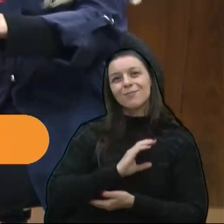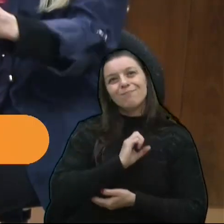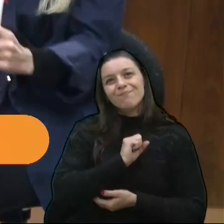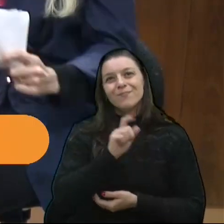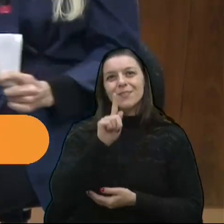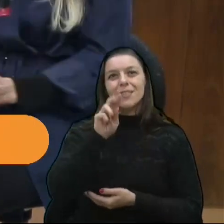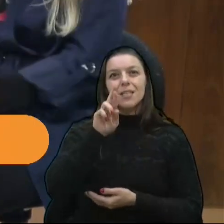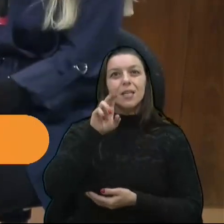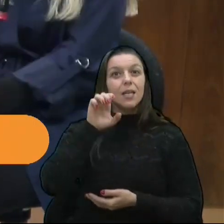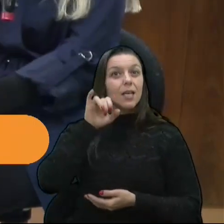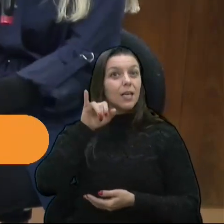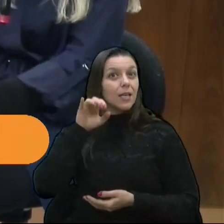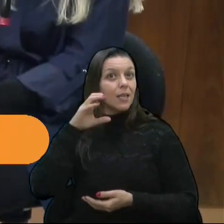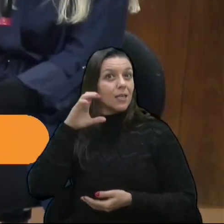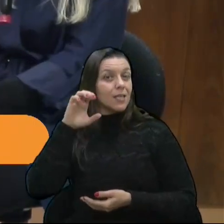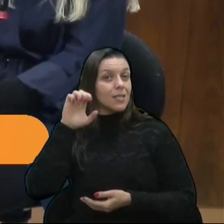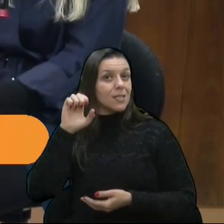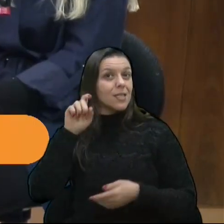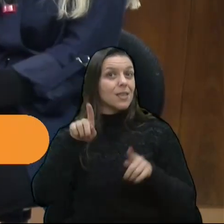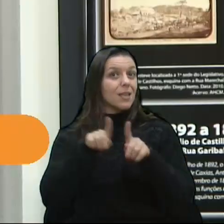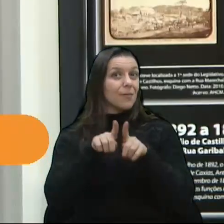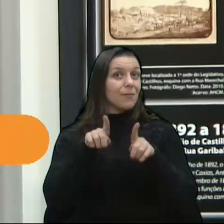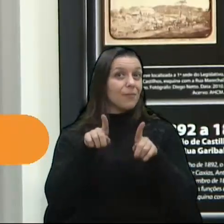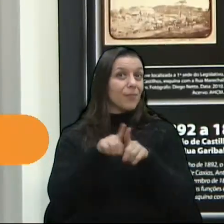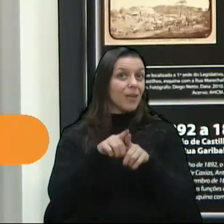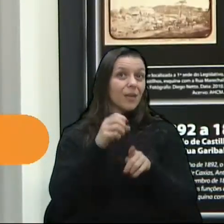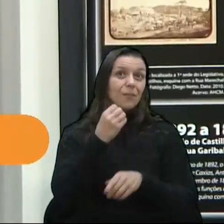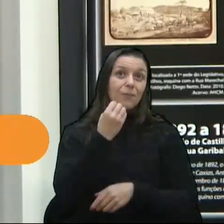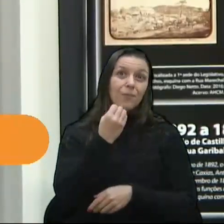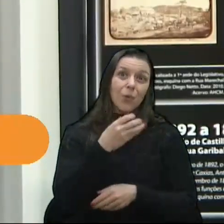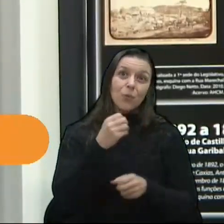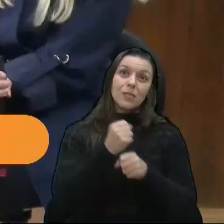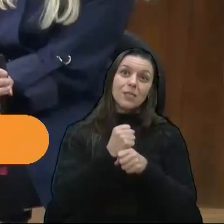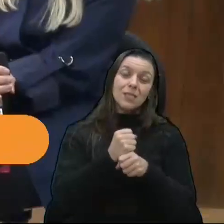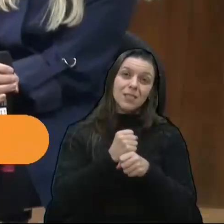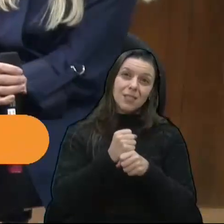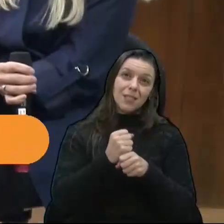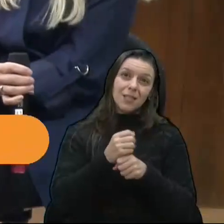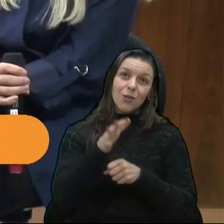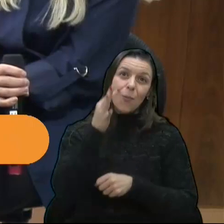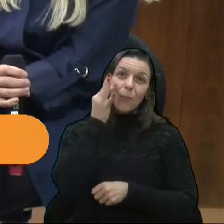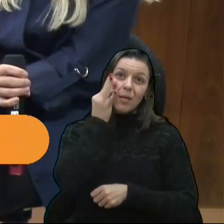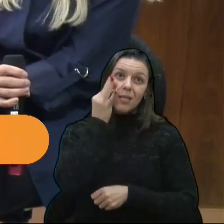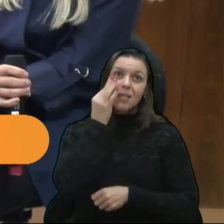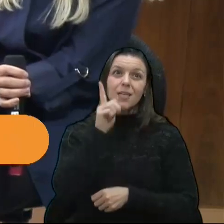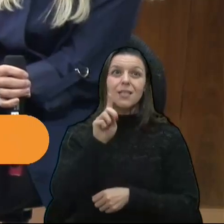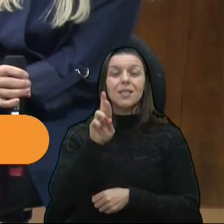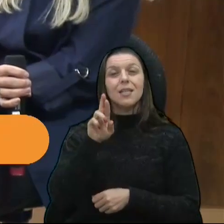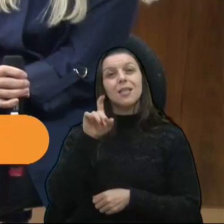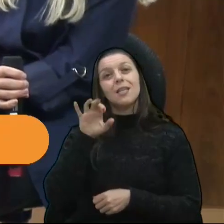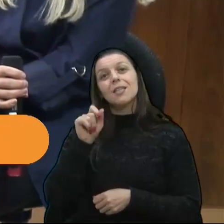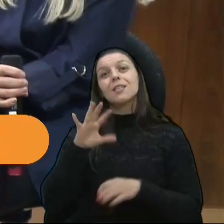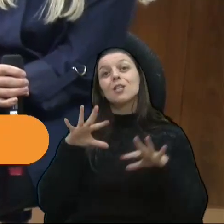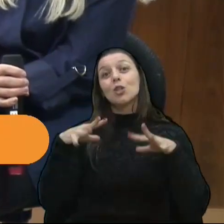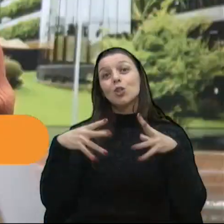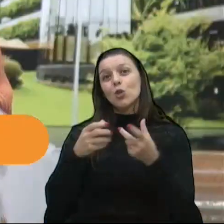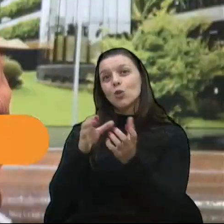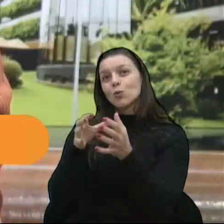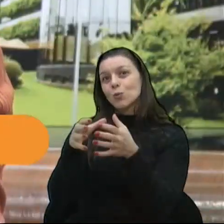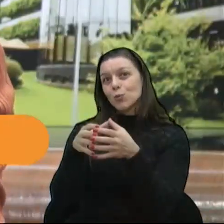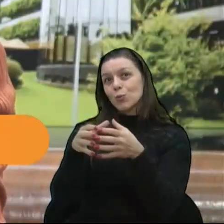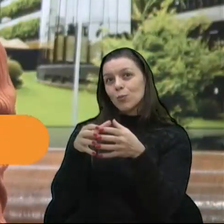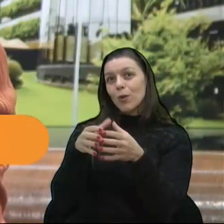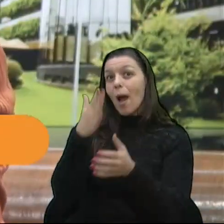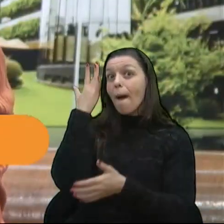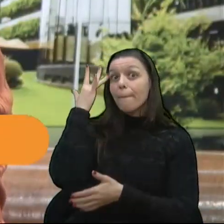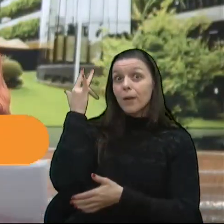feliz por tê-la conosco aqui na TV Câmara neste ano. Eu fico feliz com a tua acolhida, especialmente de toda a equipe. Mas, gente,